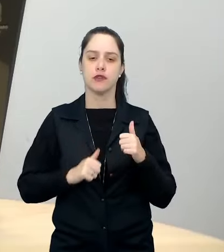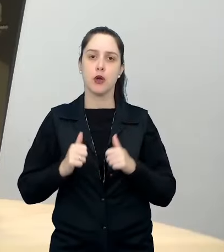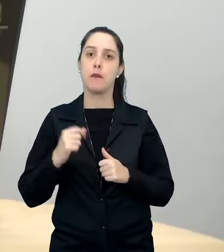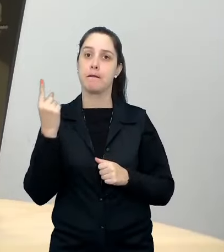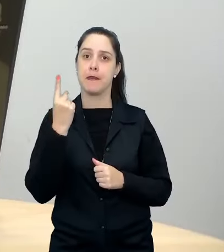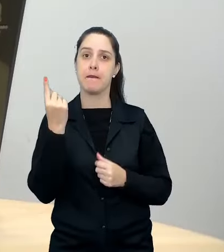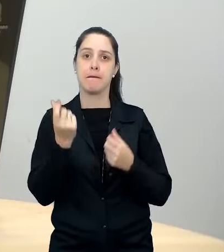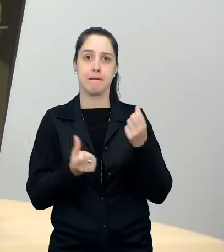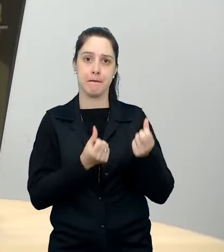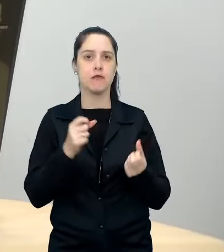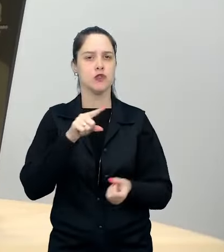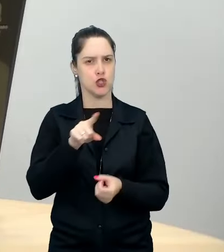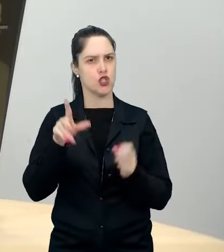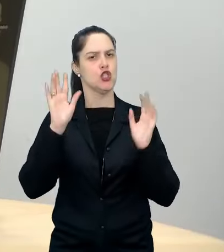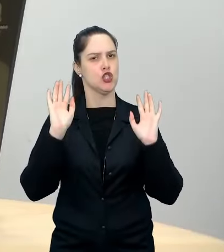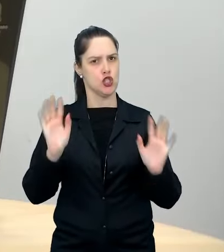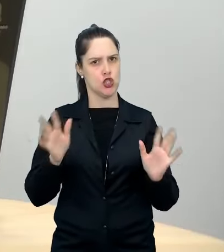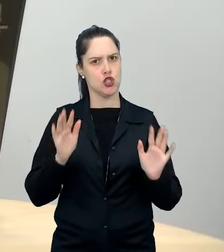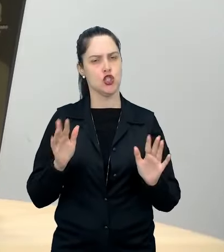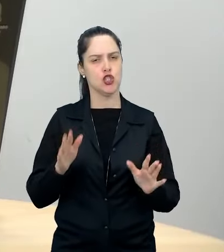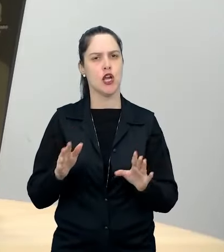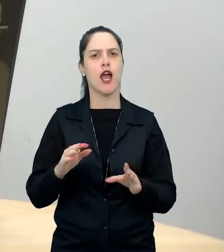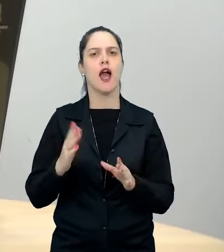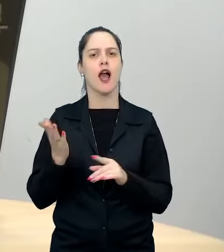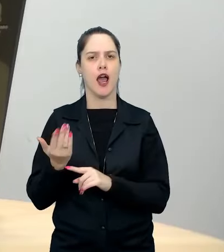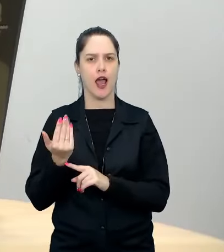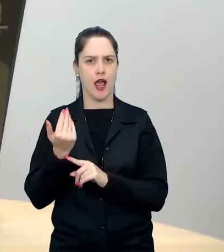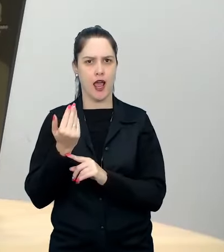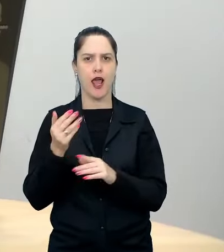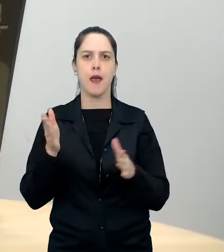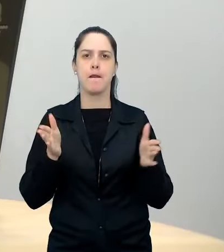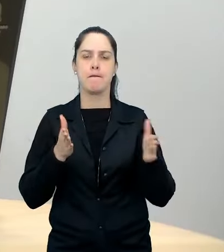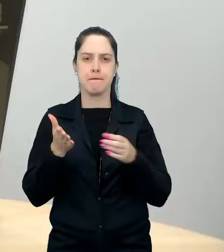bimestre, vocês já tiveram as metodologias